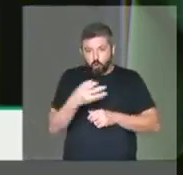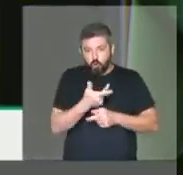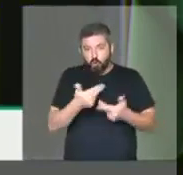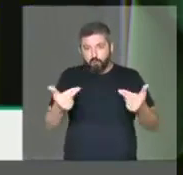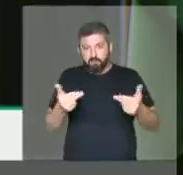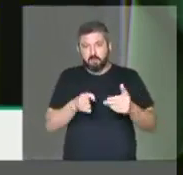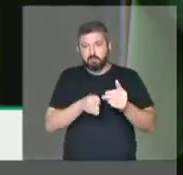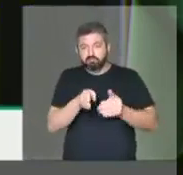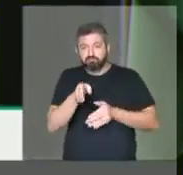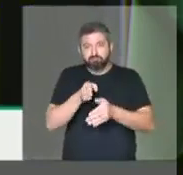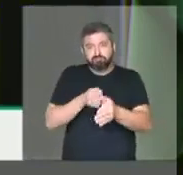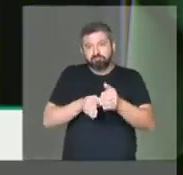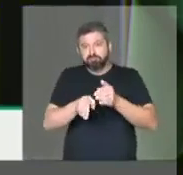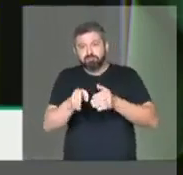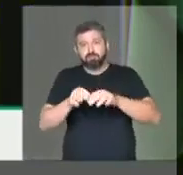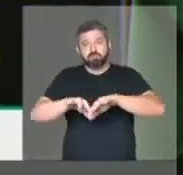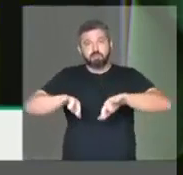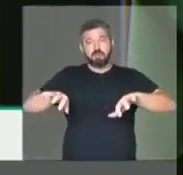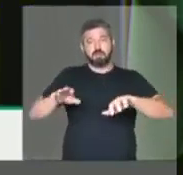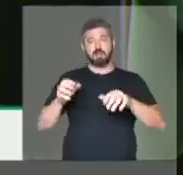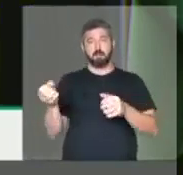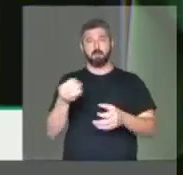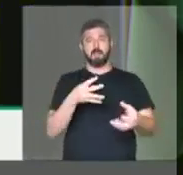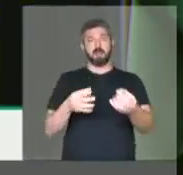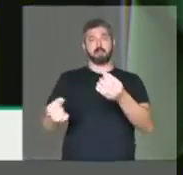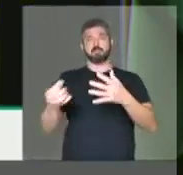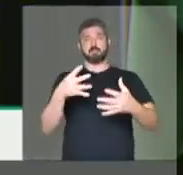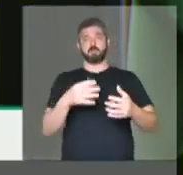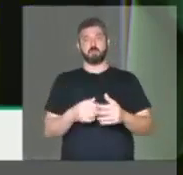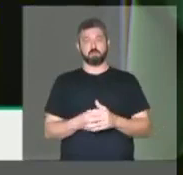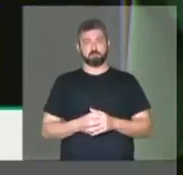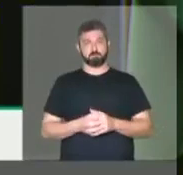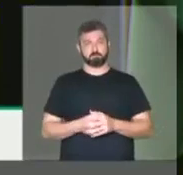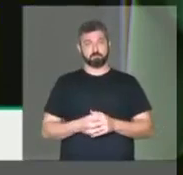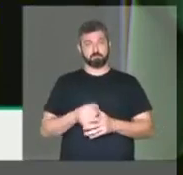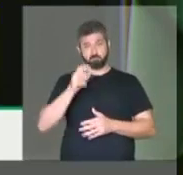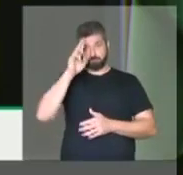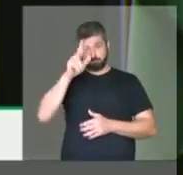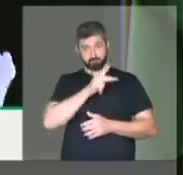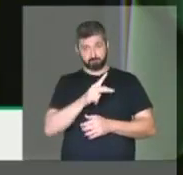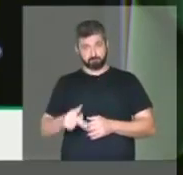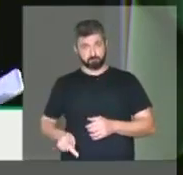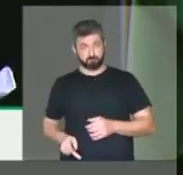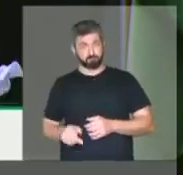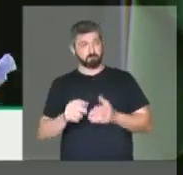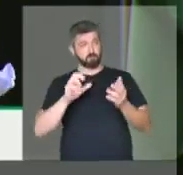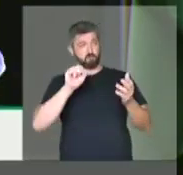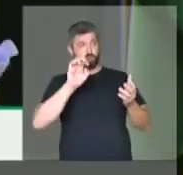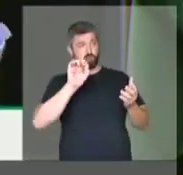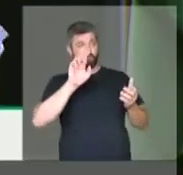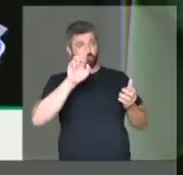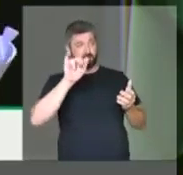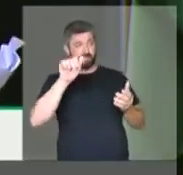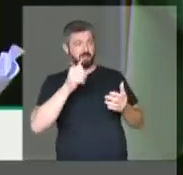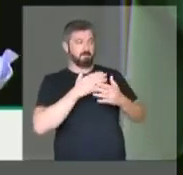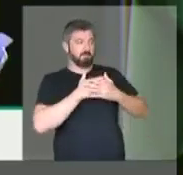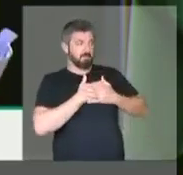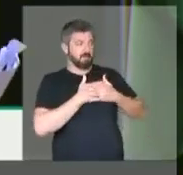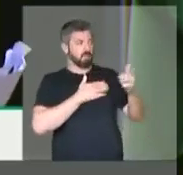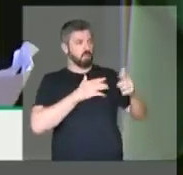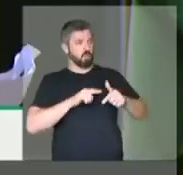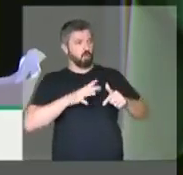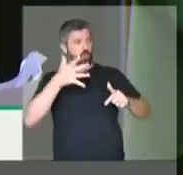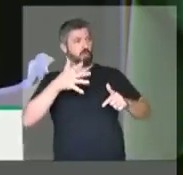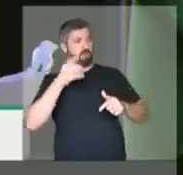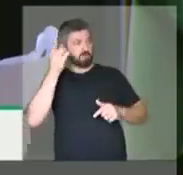que as suas entranhas anunciam. Senhor presidente, senhora presidente, Soraya Manato, querida e